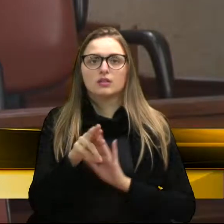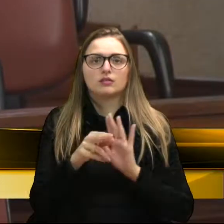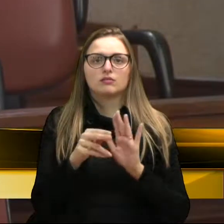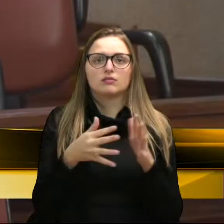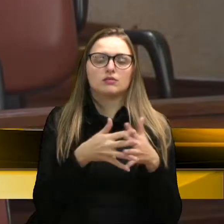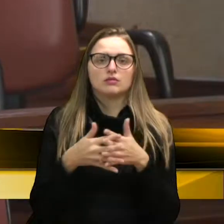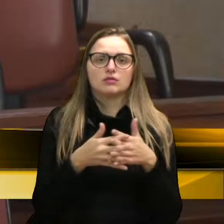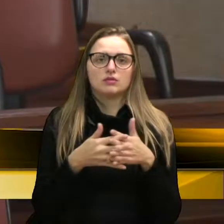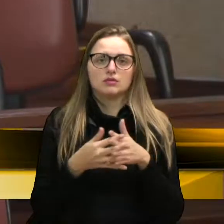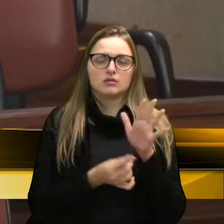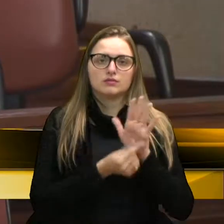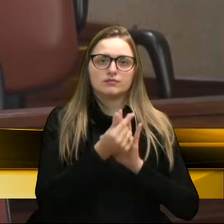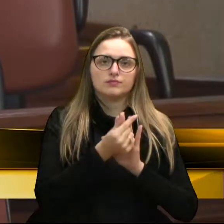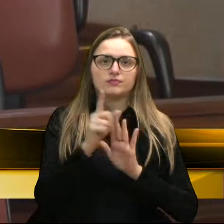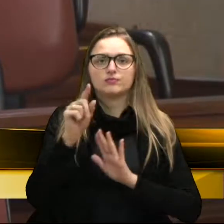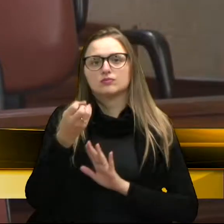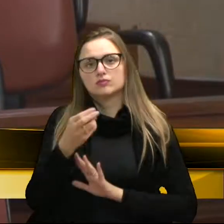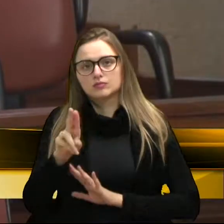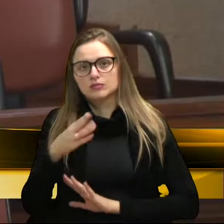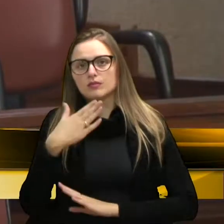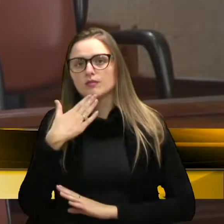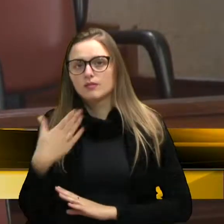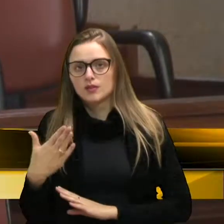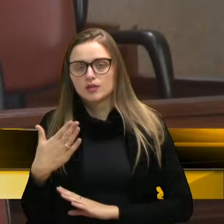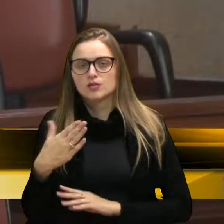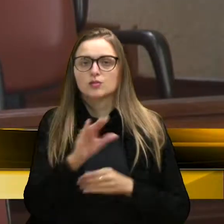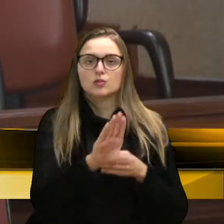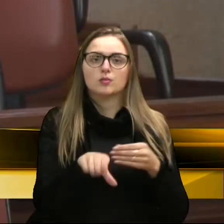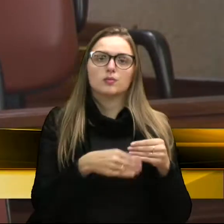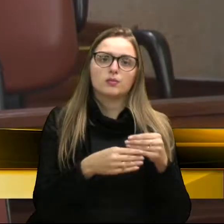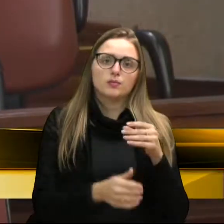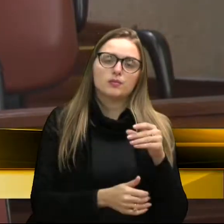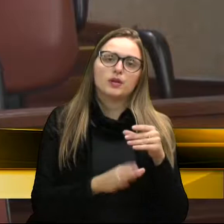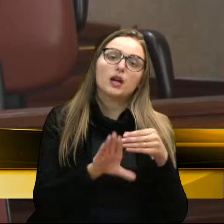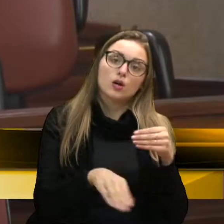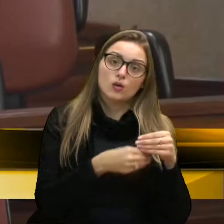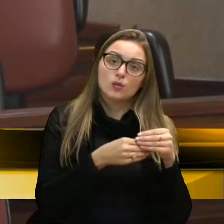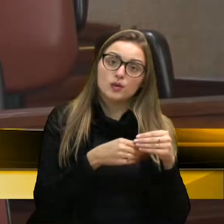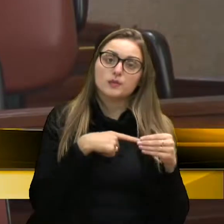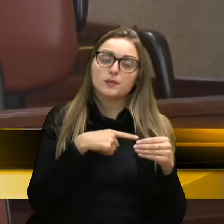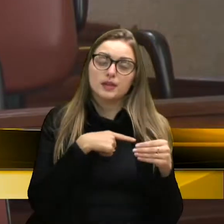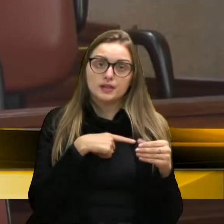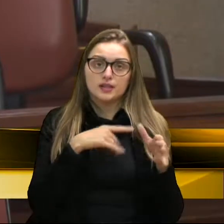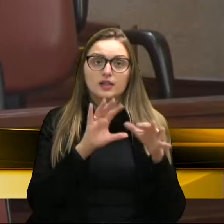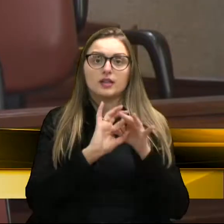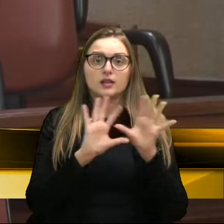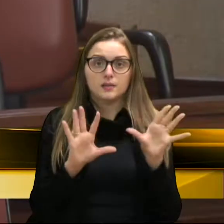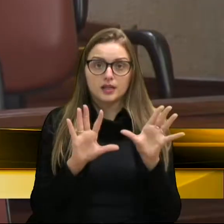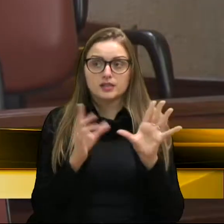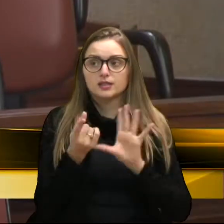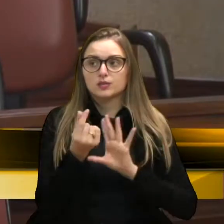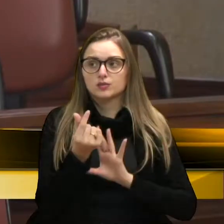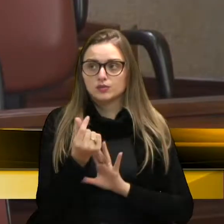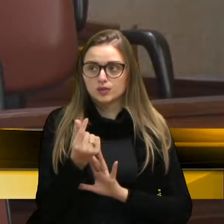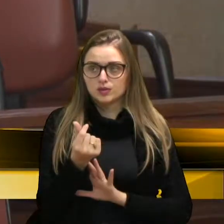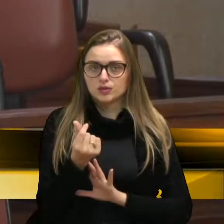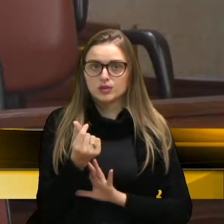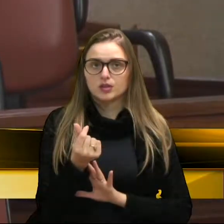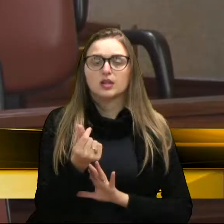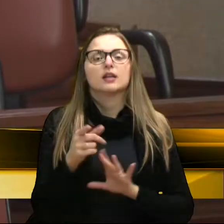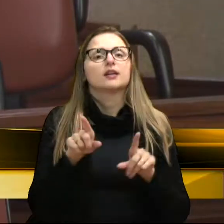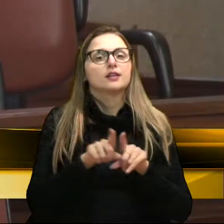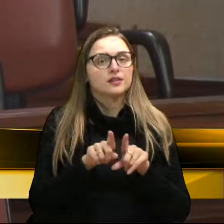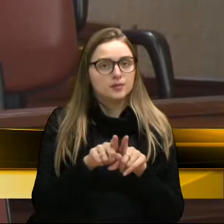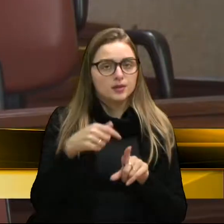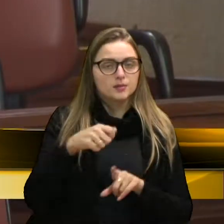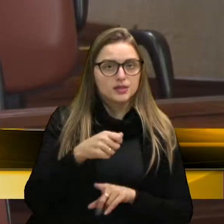bem como a indicação de medida compensatória para que possa abrir mão dessa receita. Cumpre ressaltar